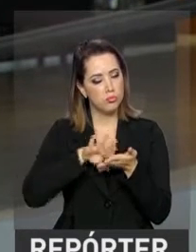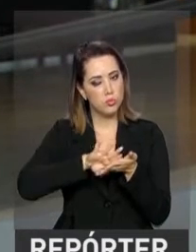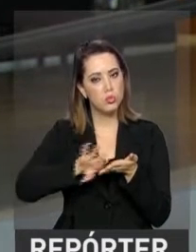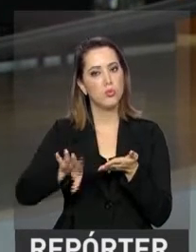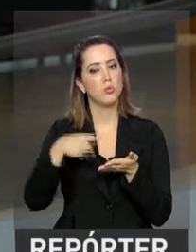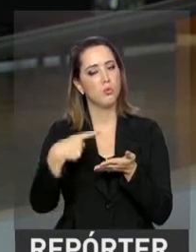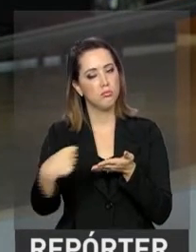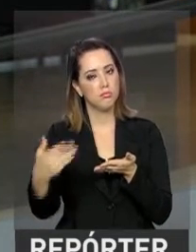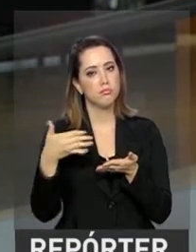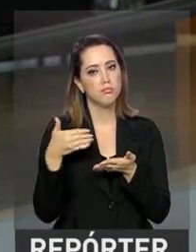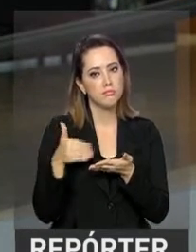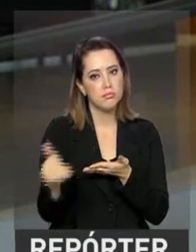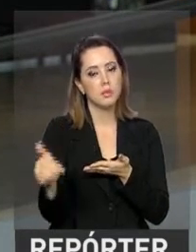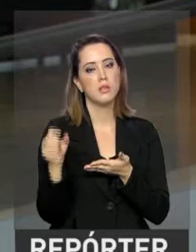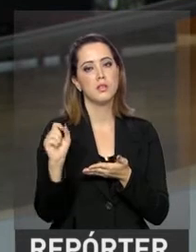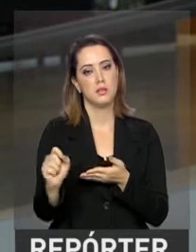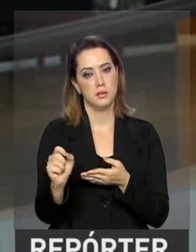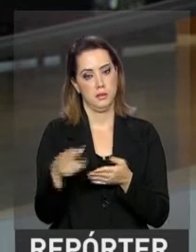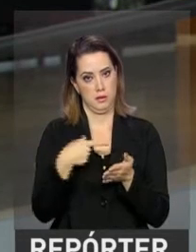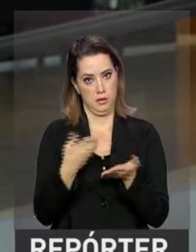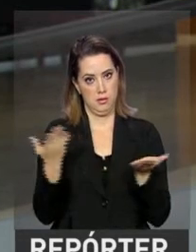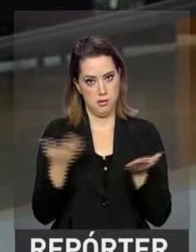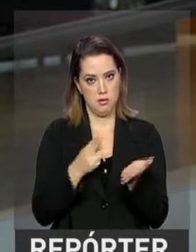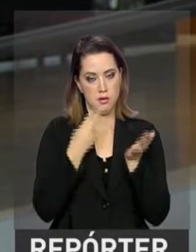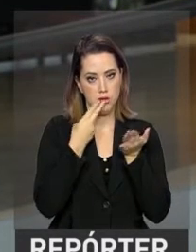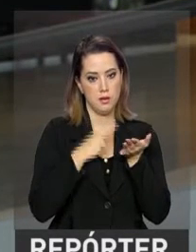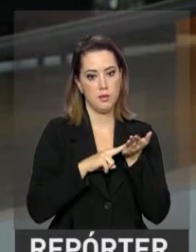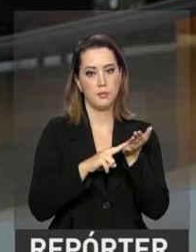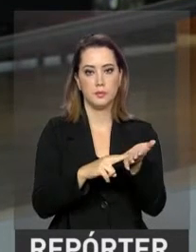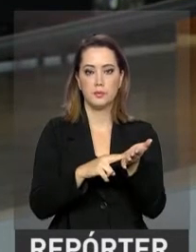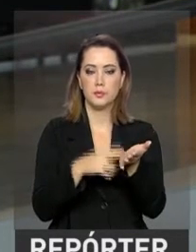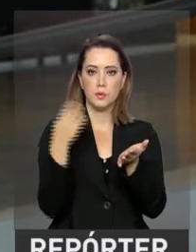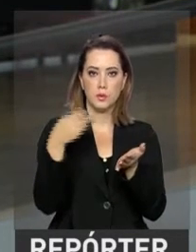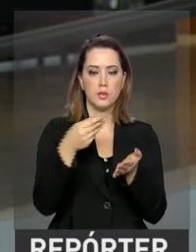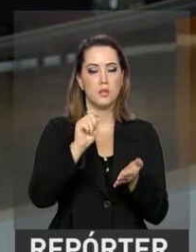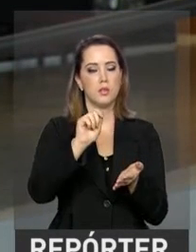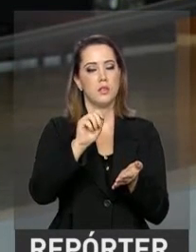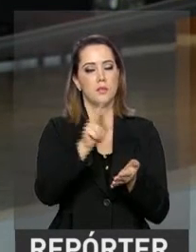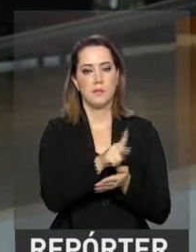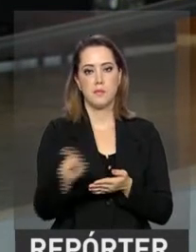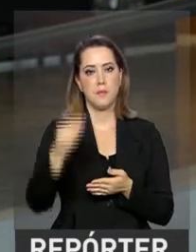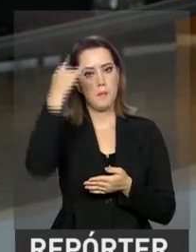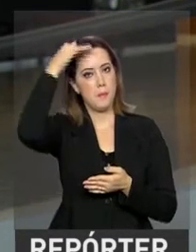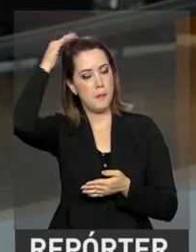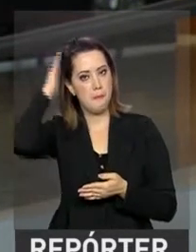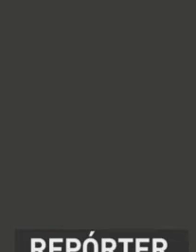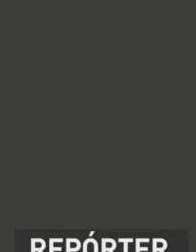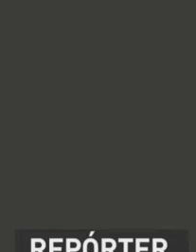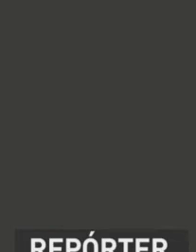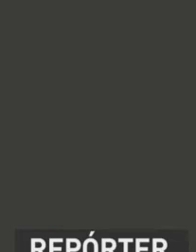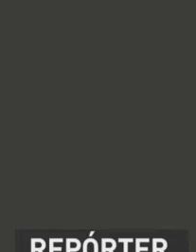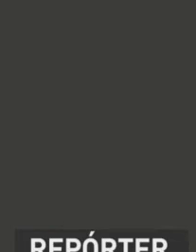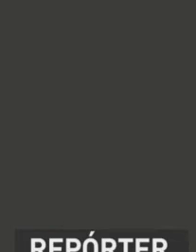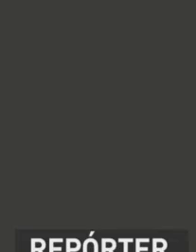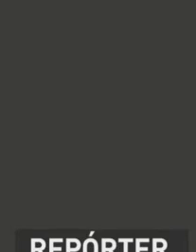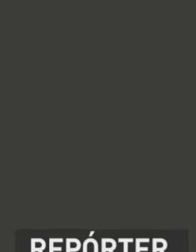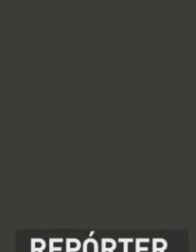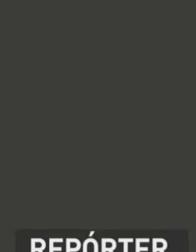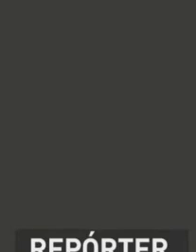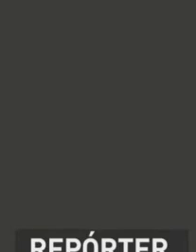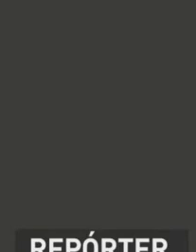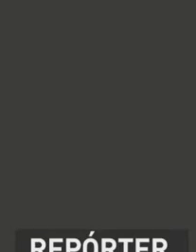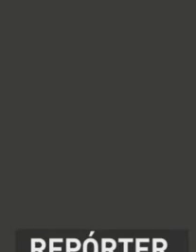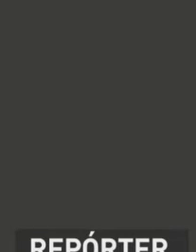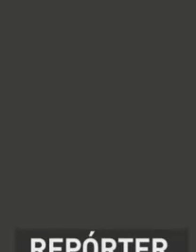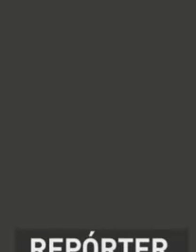e em carta enviada ao presidente em exercício michel temer e afirmou que o momento nacional exige atitudes